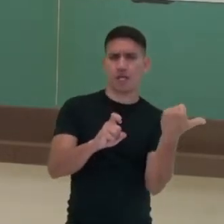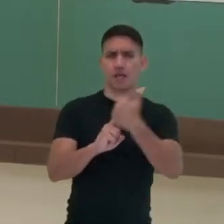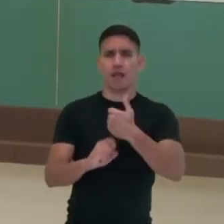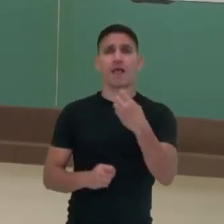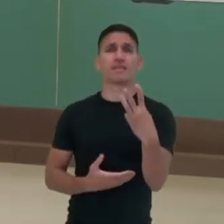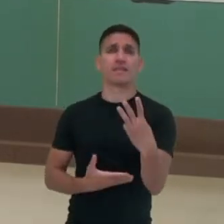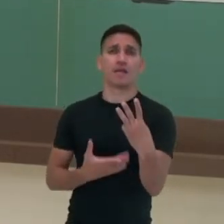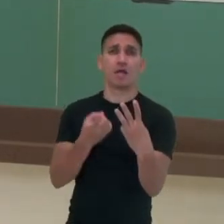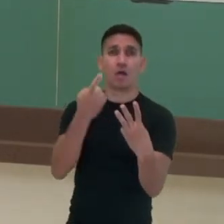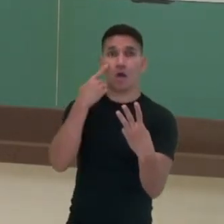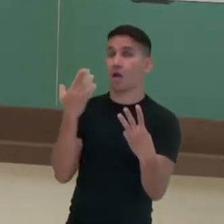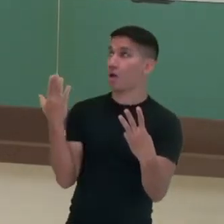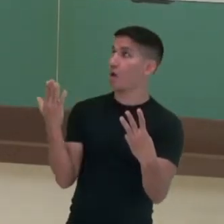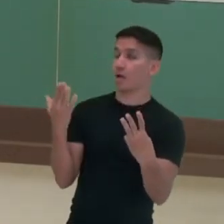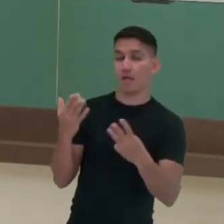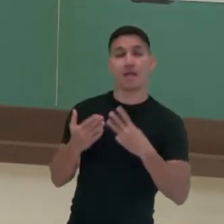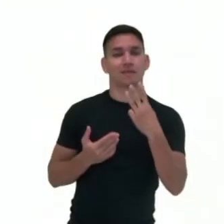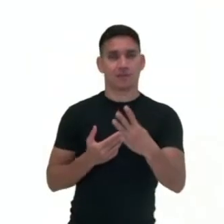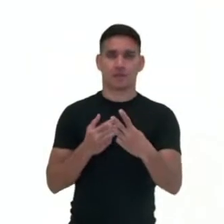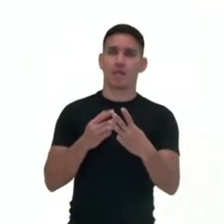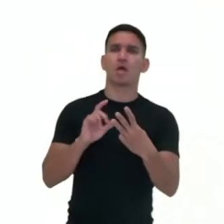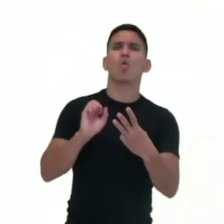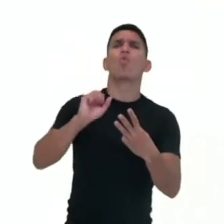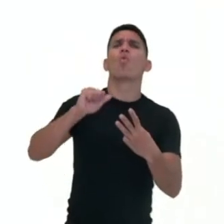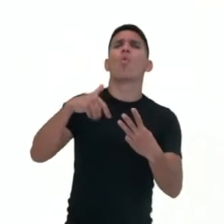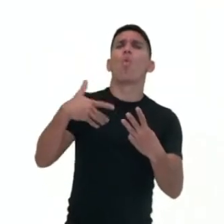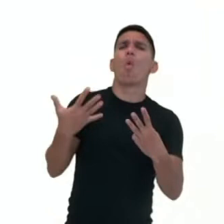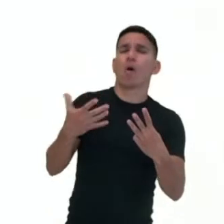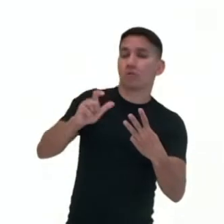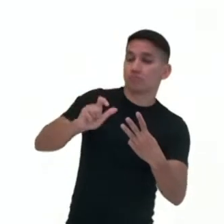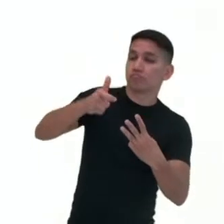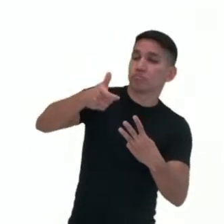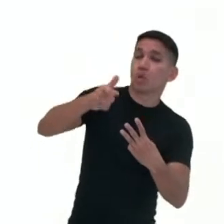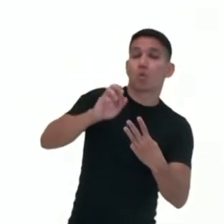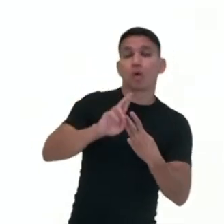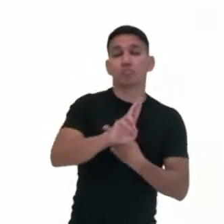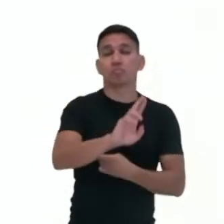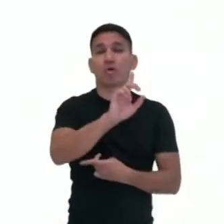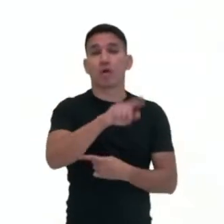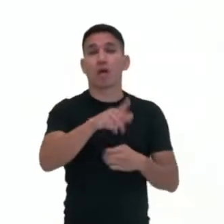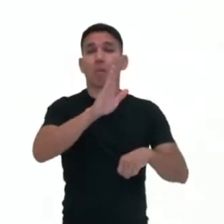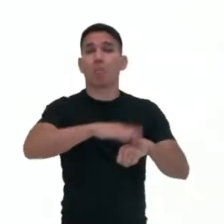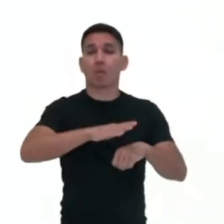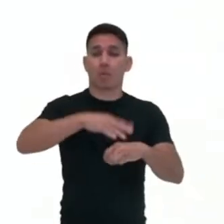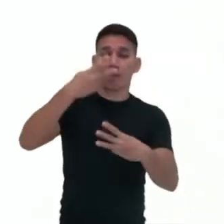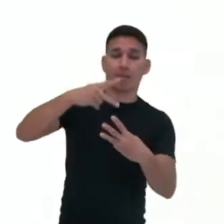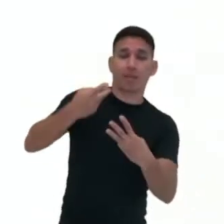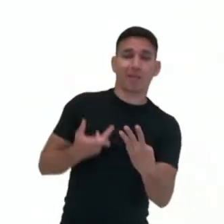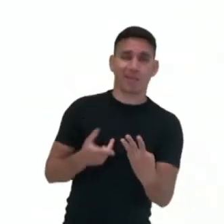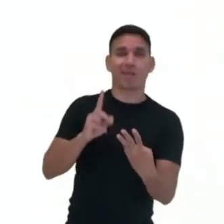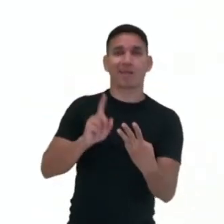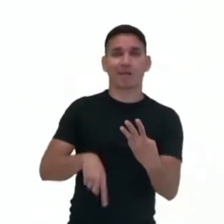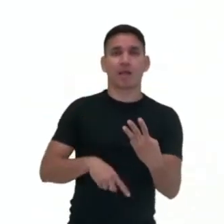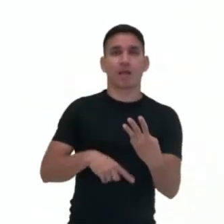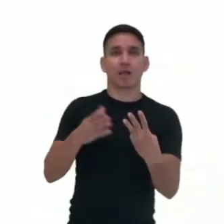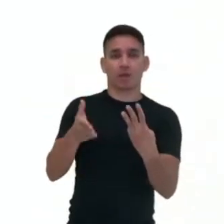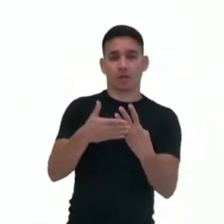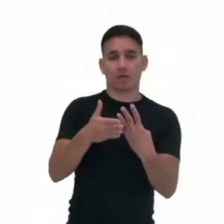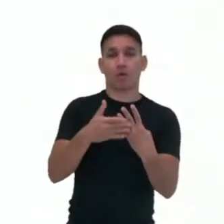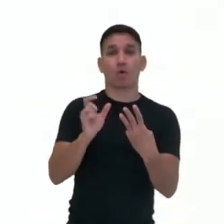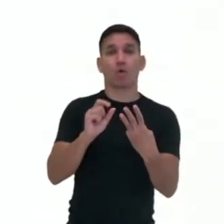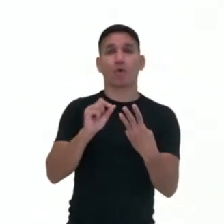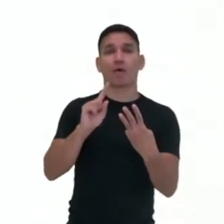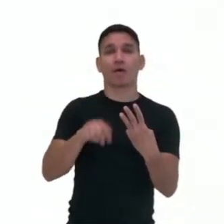ficamos aqui com 3. 3 elevado a qual expoente que resulta no próprio 3? É 3 elevado